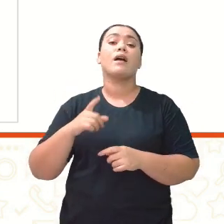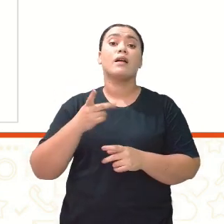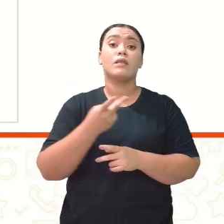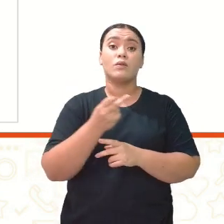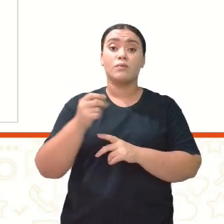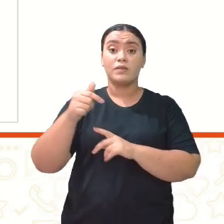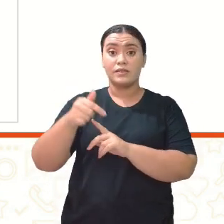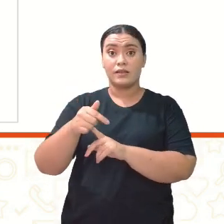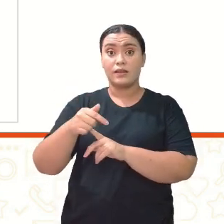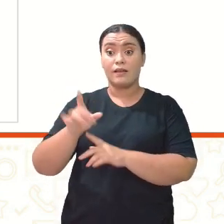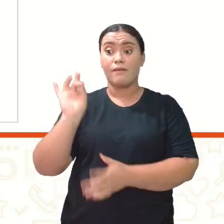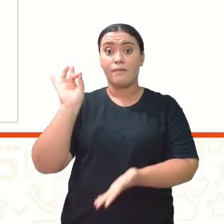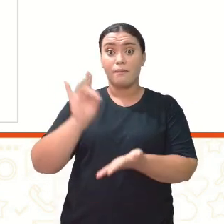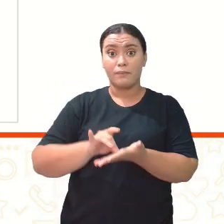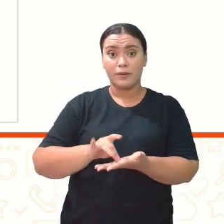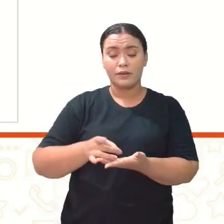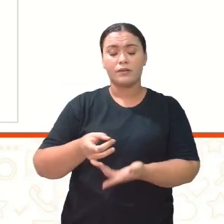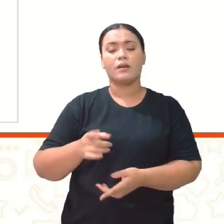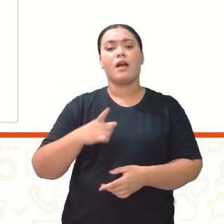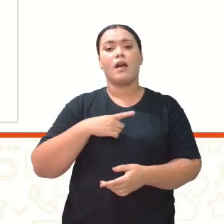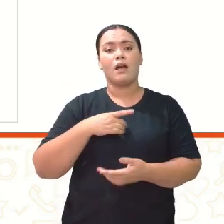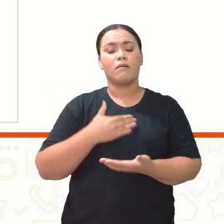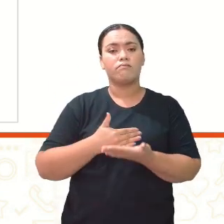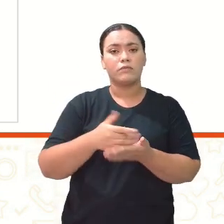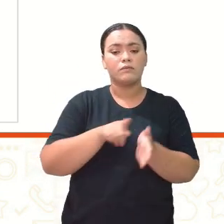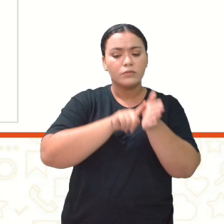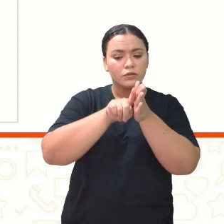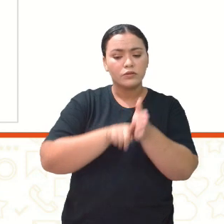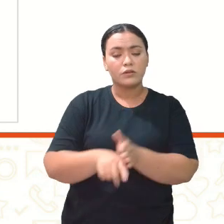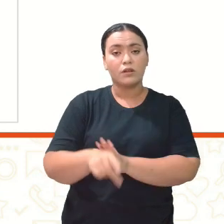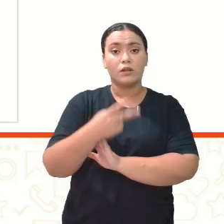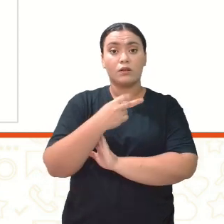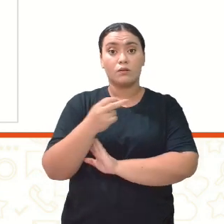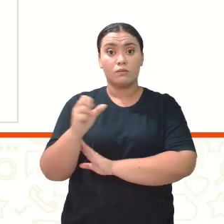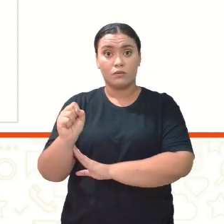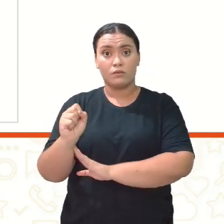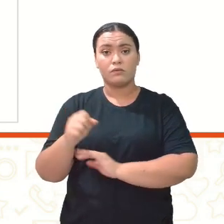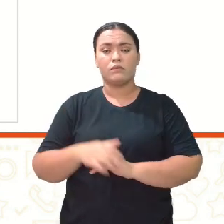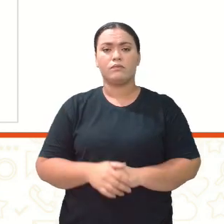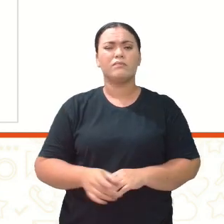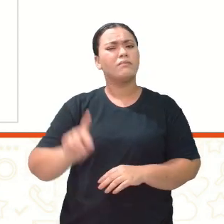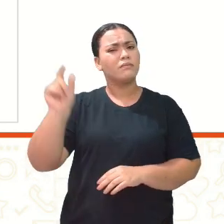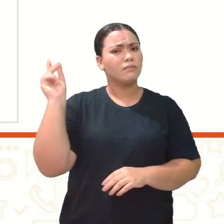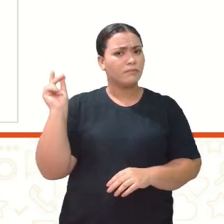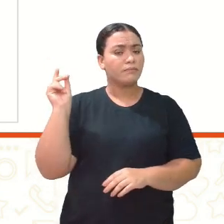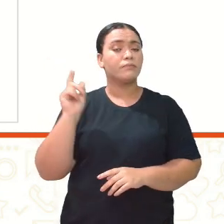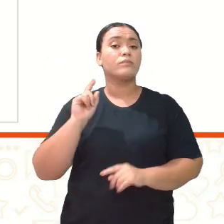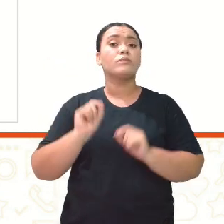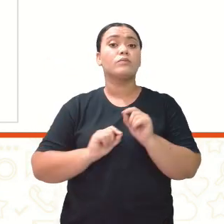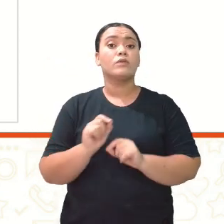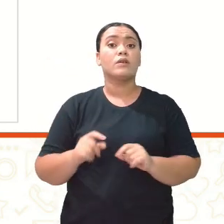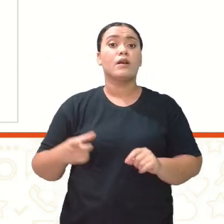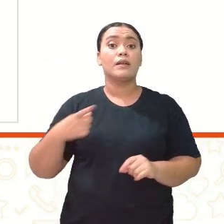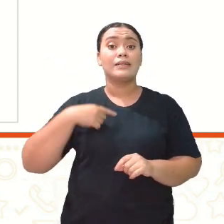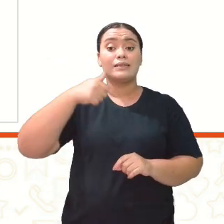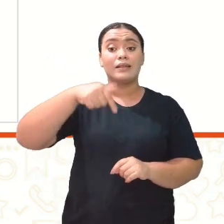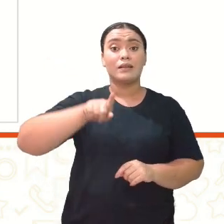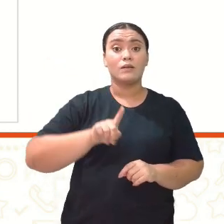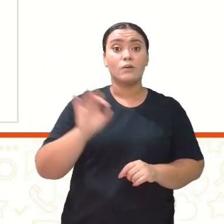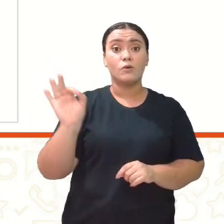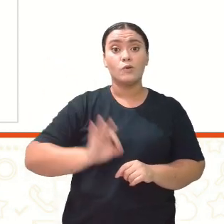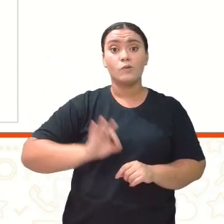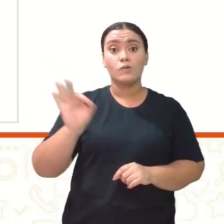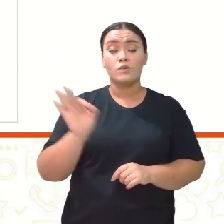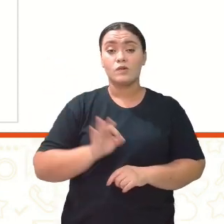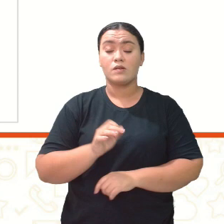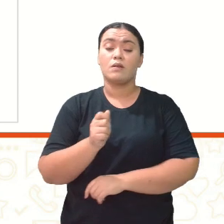mas efetivamente esse diagnóstico inicial foi feito em 2008. Naquela ocasião, 71% dos